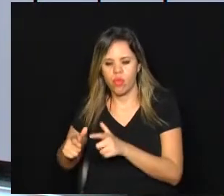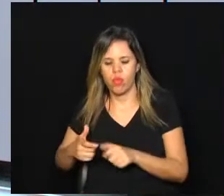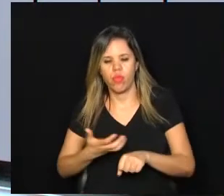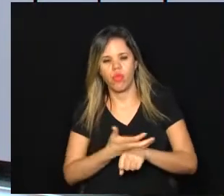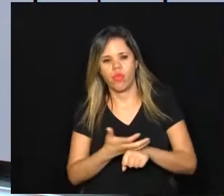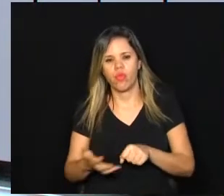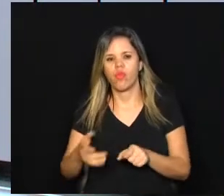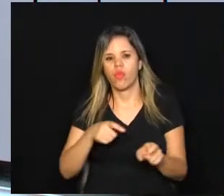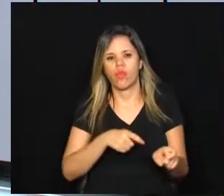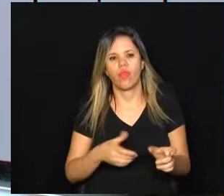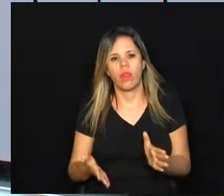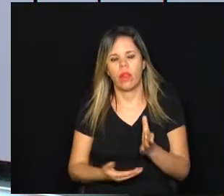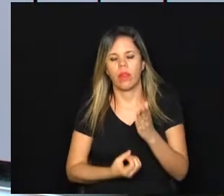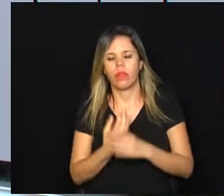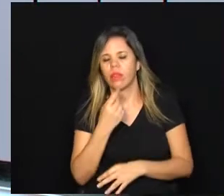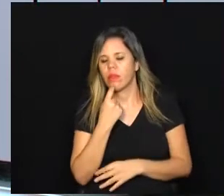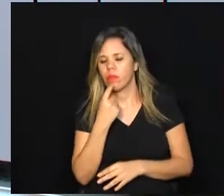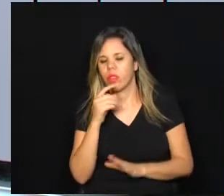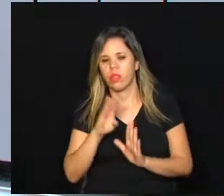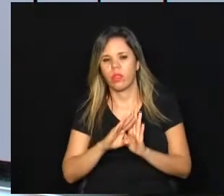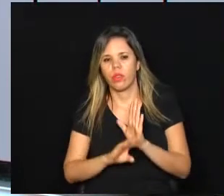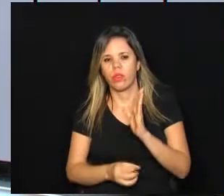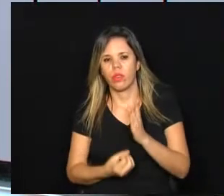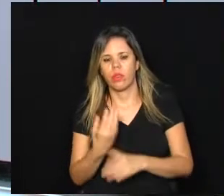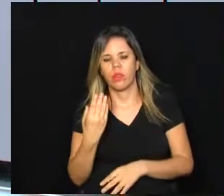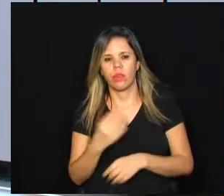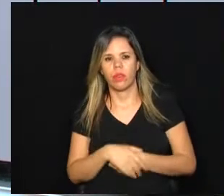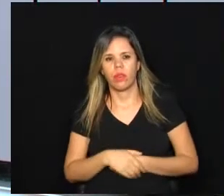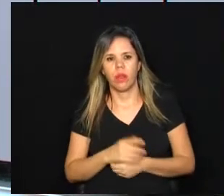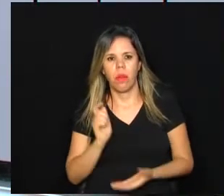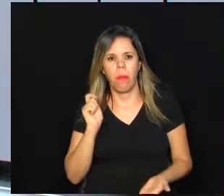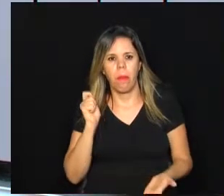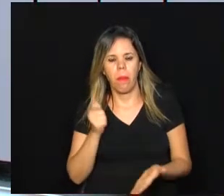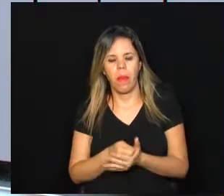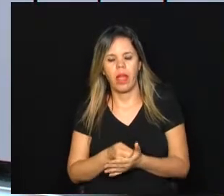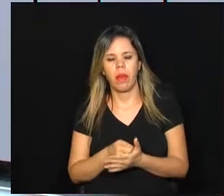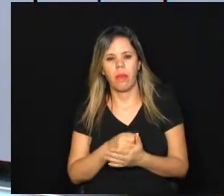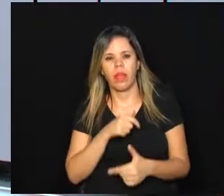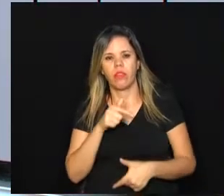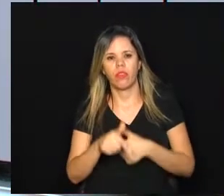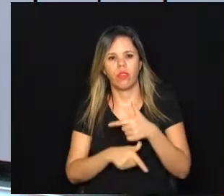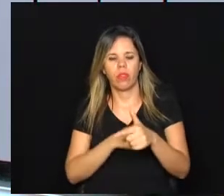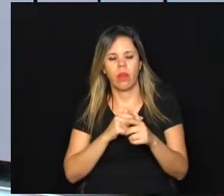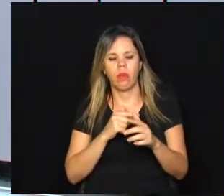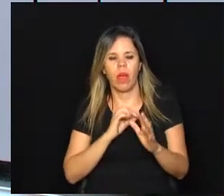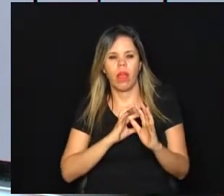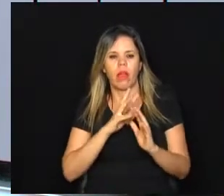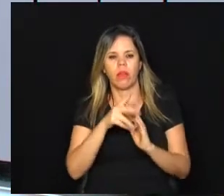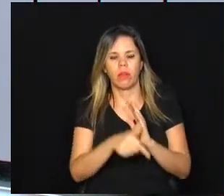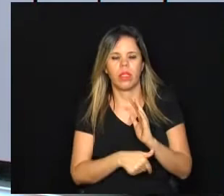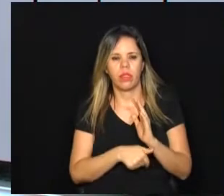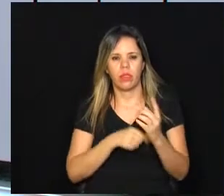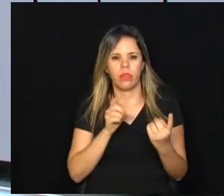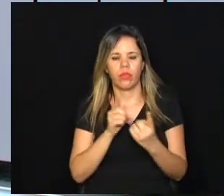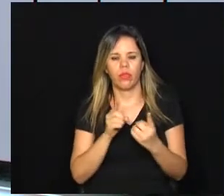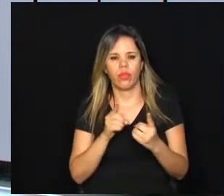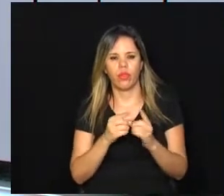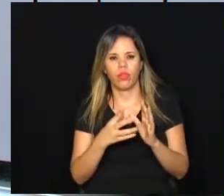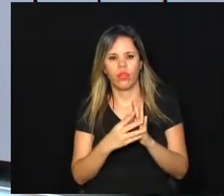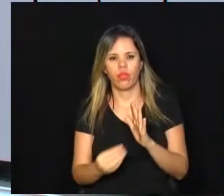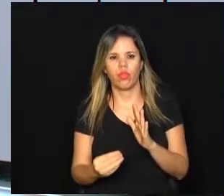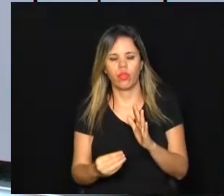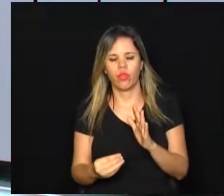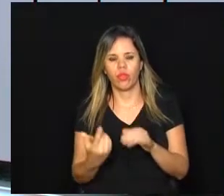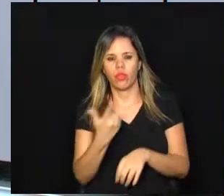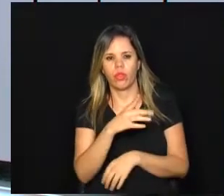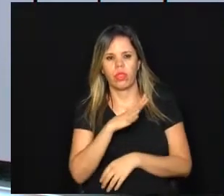nós criamos um programa que é o de pagamento de serviços ambientais, assim como já existe, até copiando de Extrema, que foi a